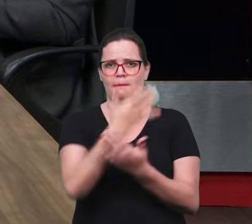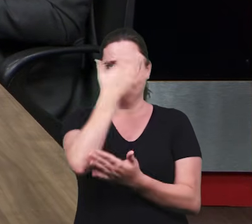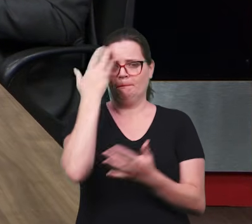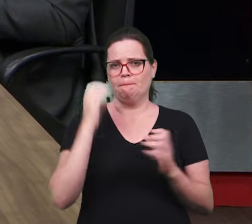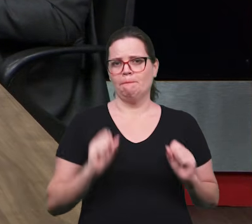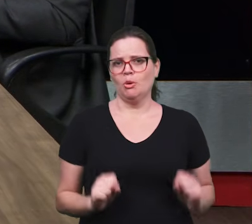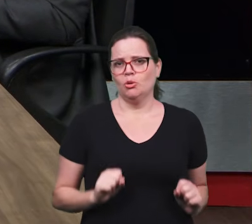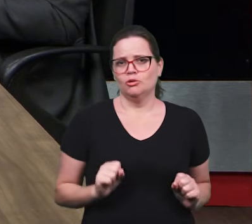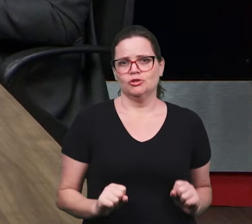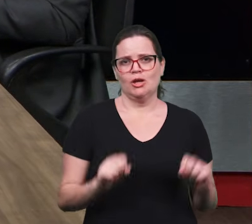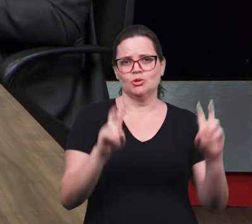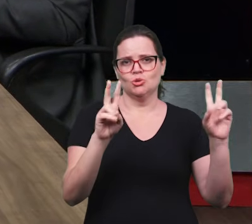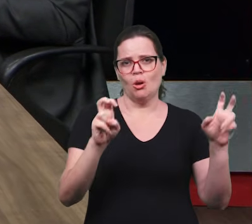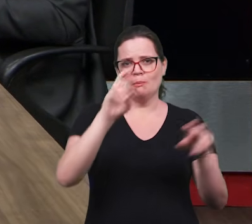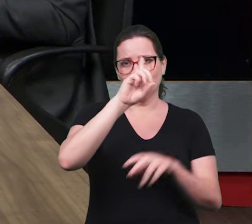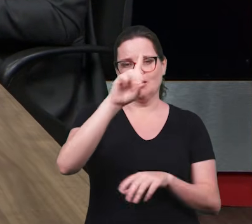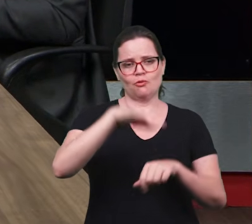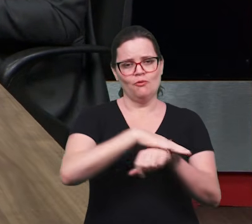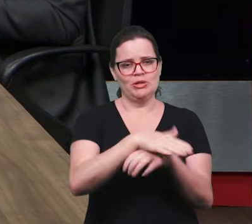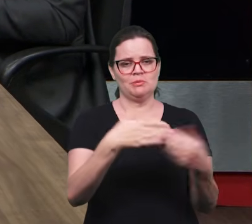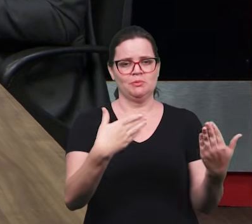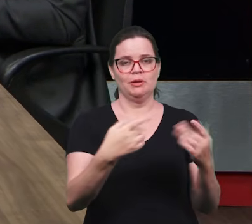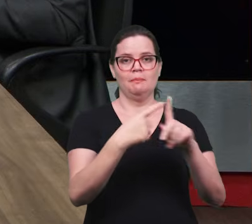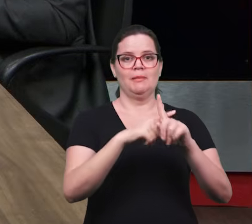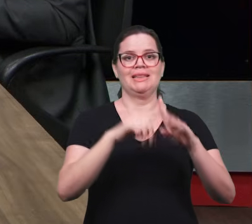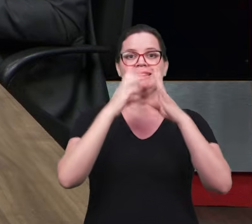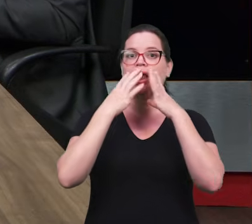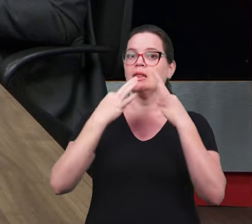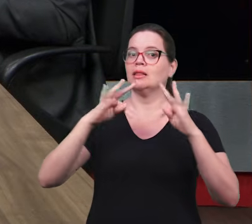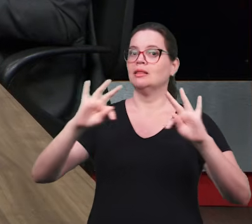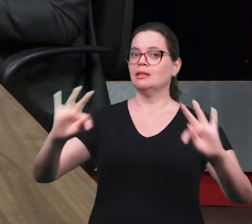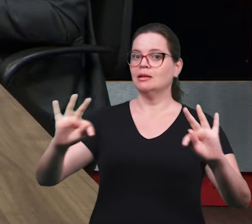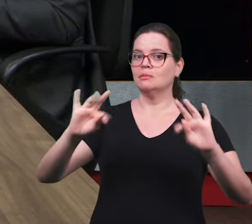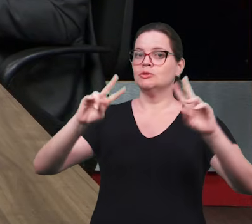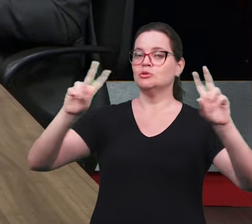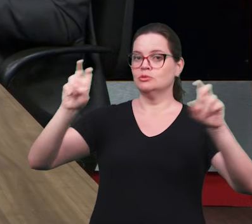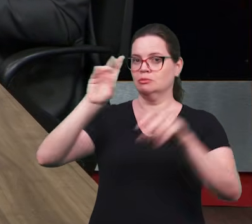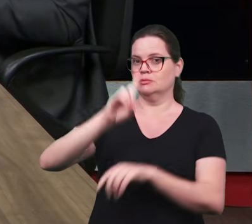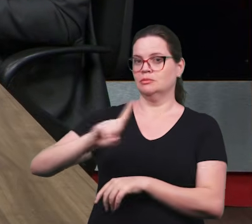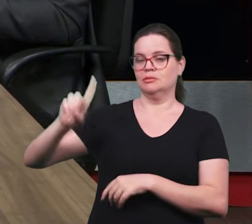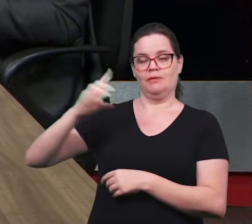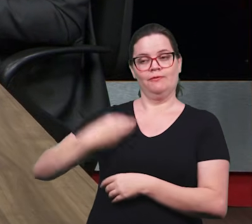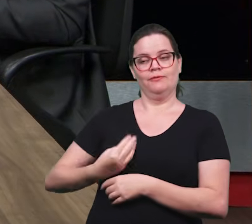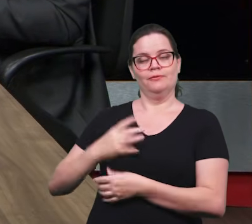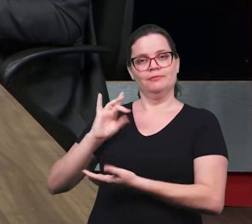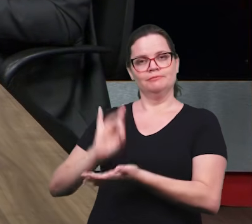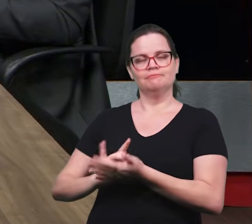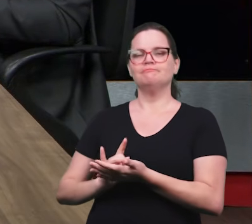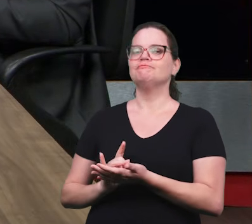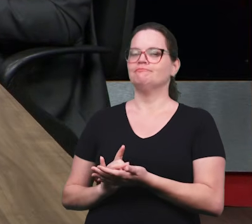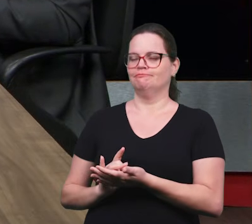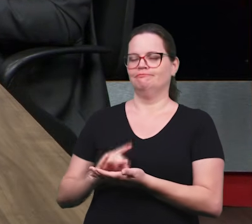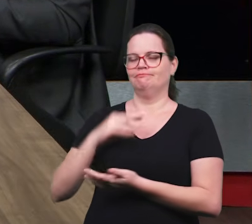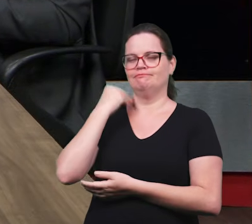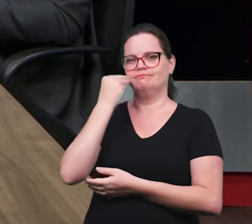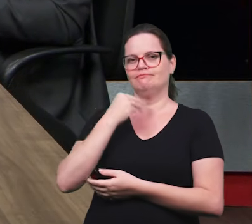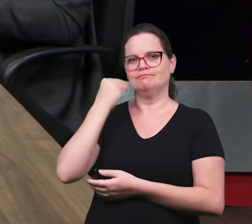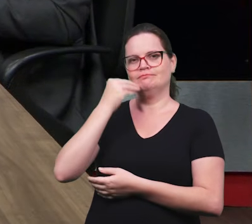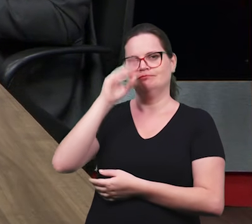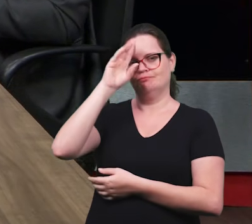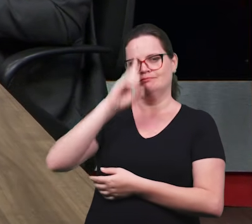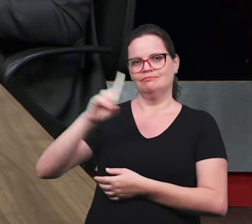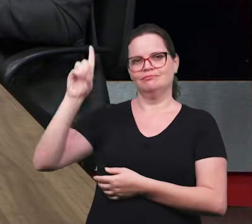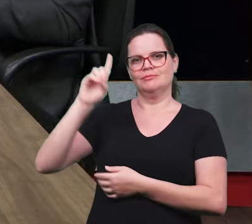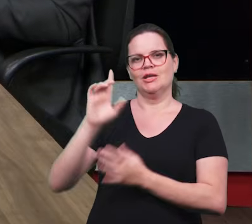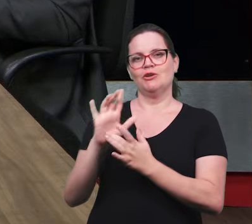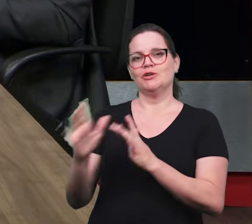falar, mas testemunhar a respeito de Deus e viver genuinamente a respeito daquilo que